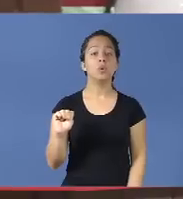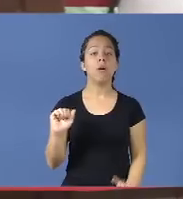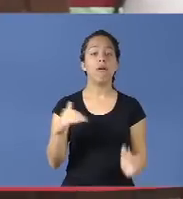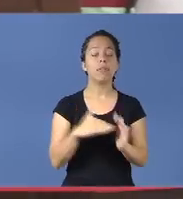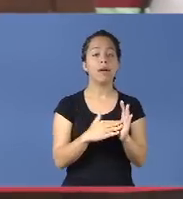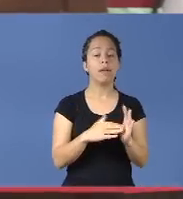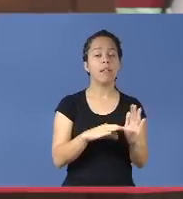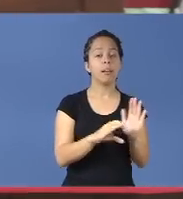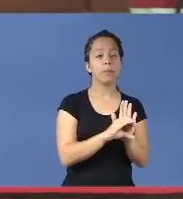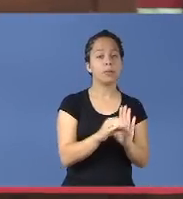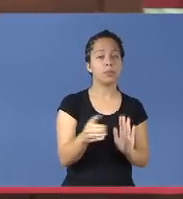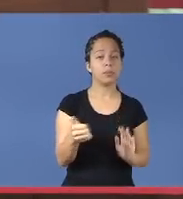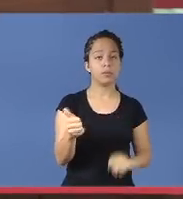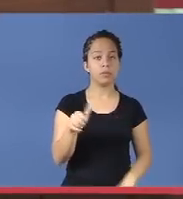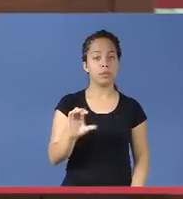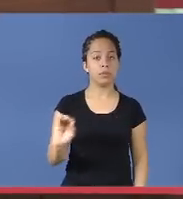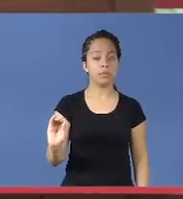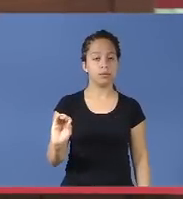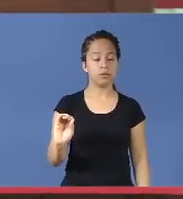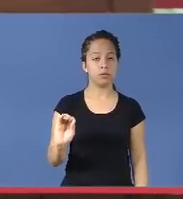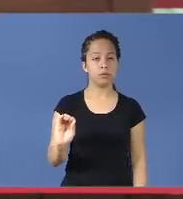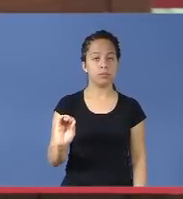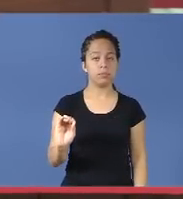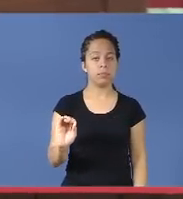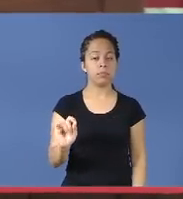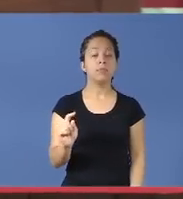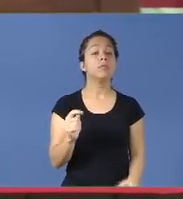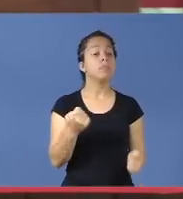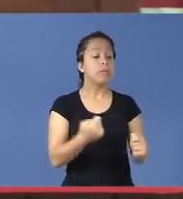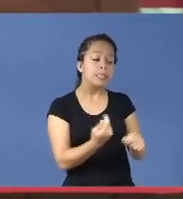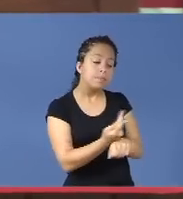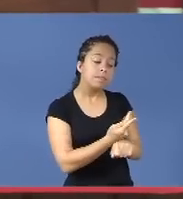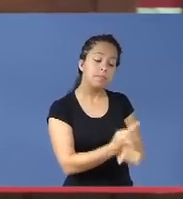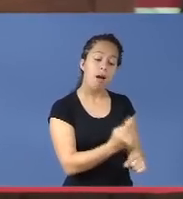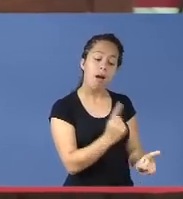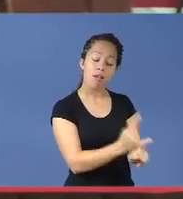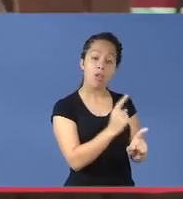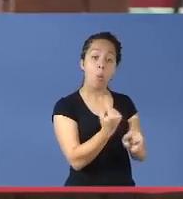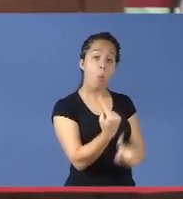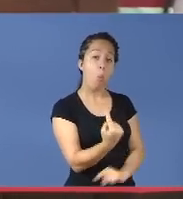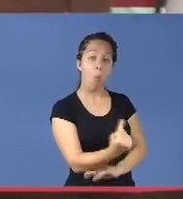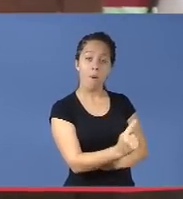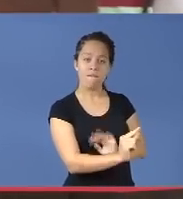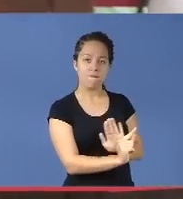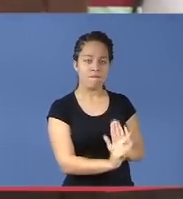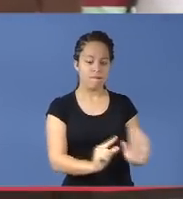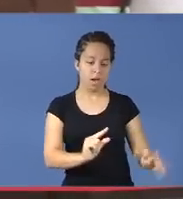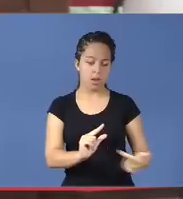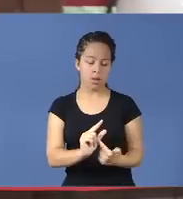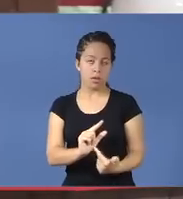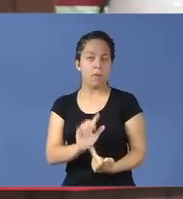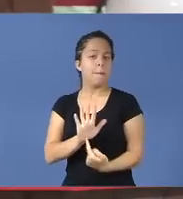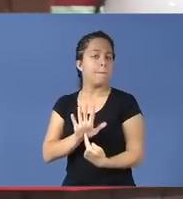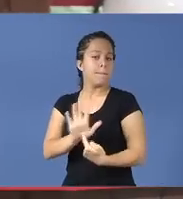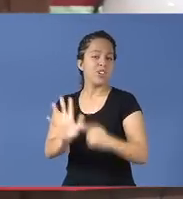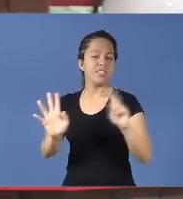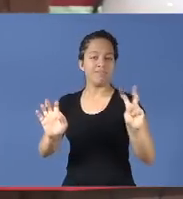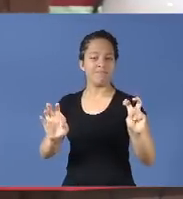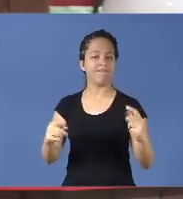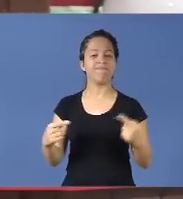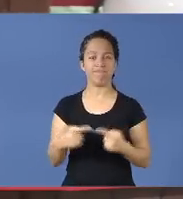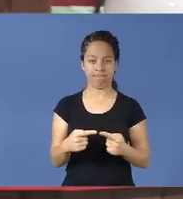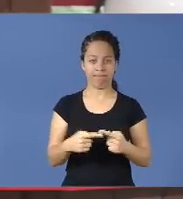capítulo 10, não é isso? Você tem que encontrar um versículo que diga respeito a isso.